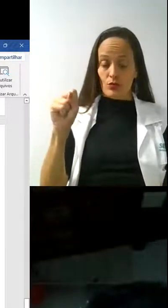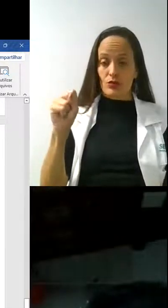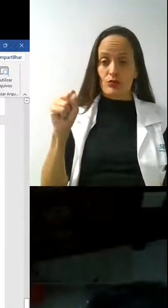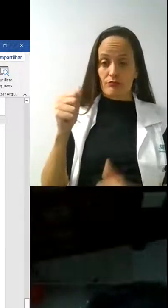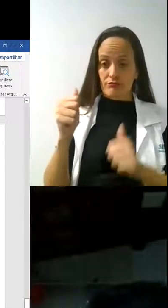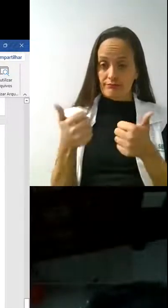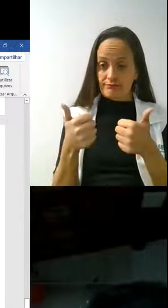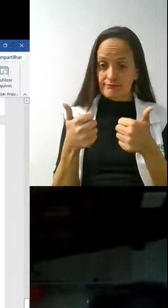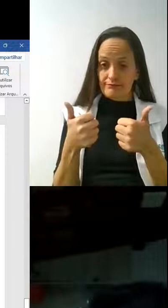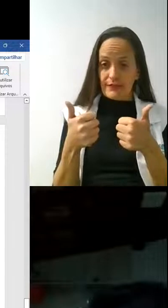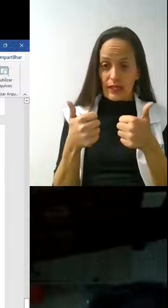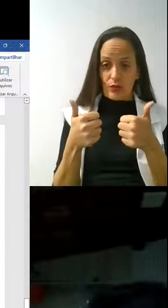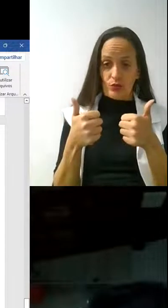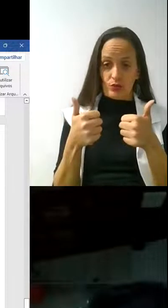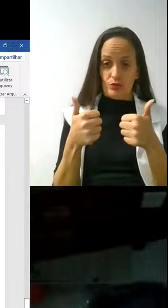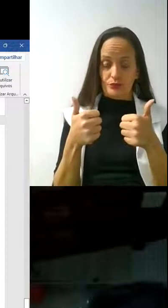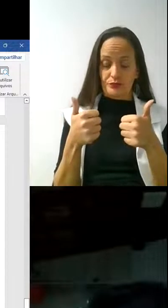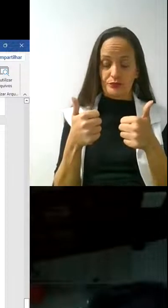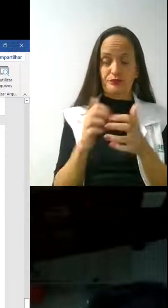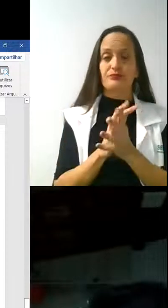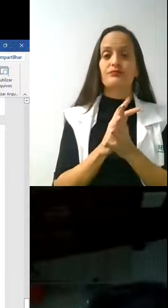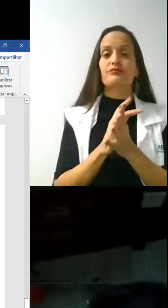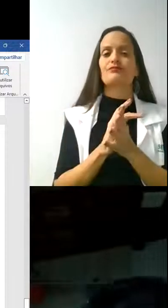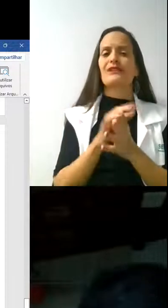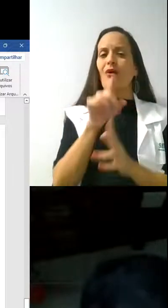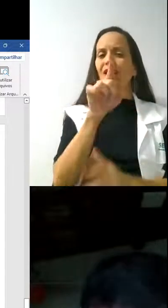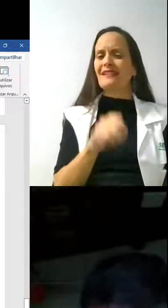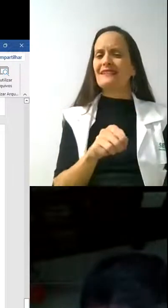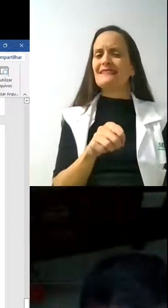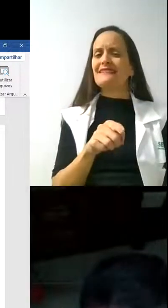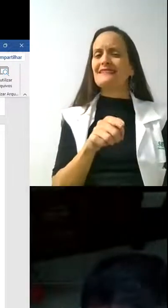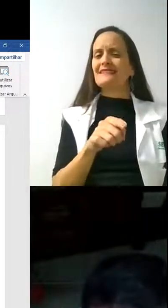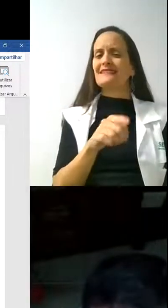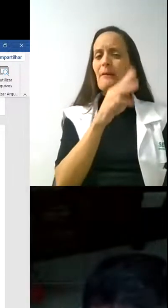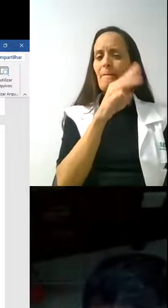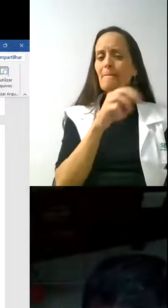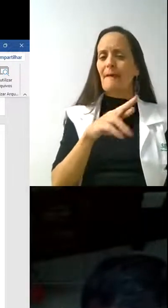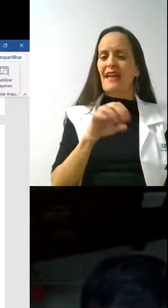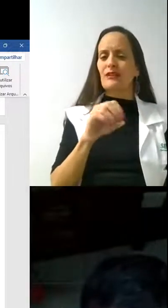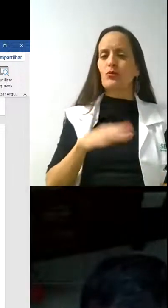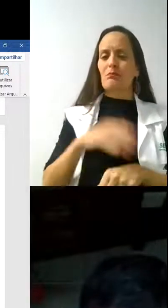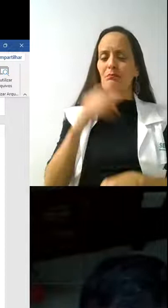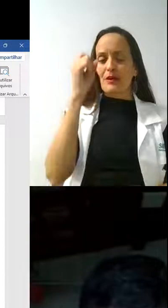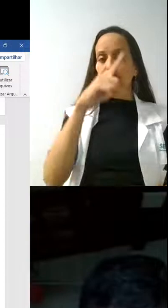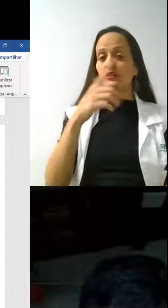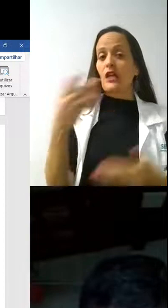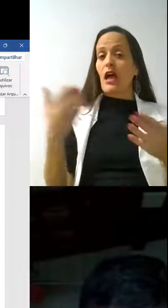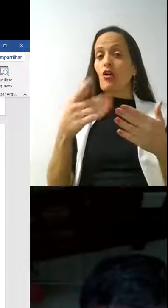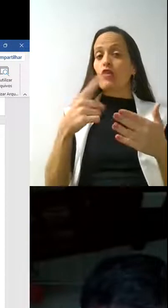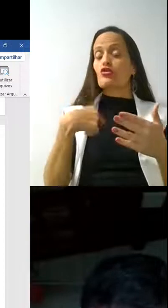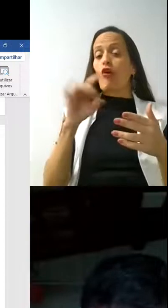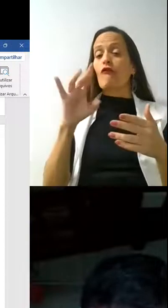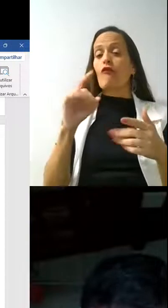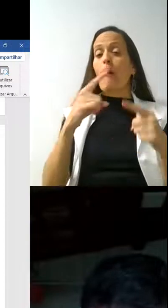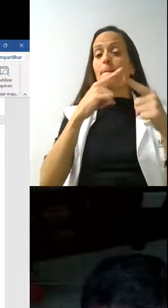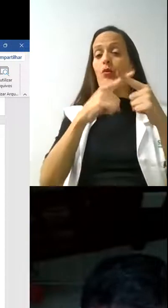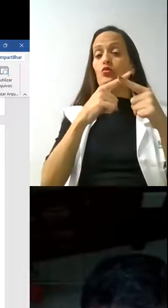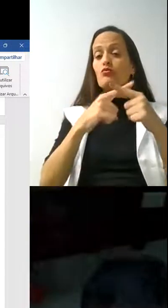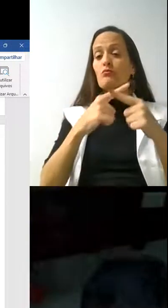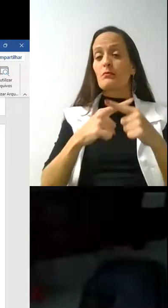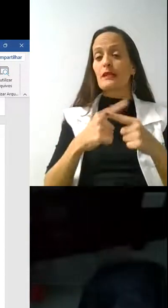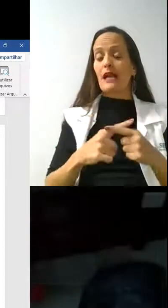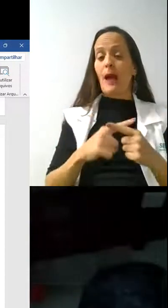Certo? Então, ó, essa aqui era mais complicadinha de fazer. Agora, em milímetro é fácil, que é só ficar multiplicando por 1.000, né? Então, aqui, por exemplo, eu vou andar 3 casas